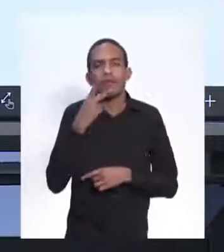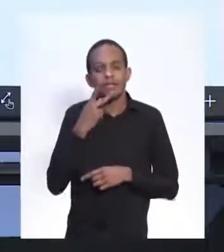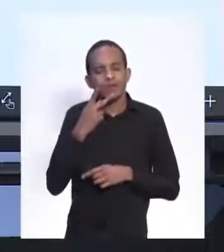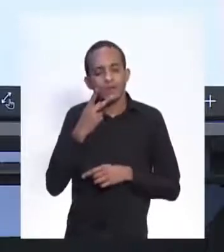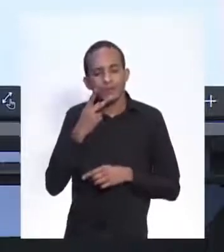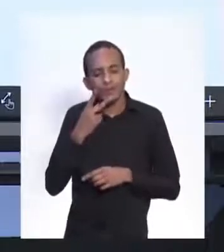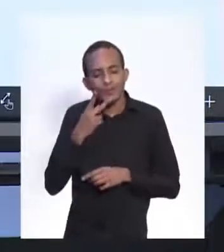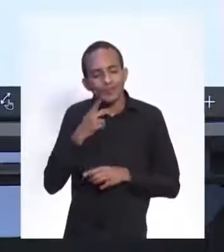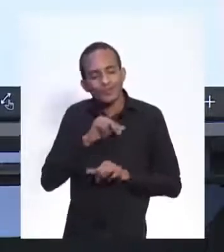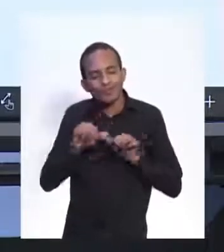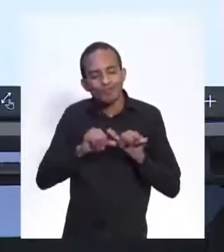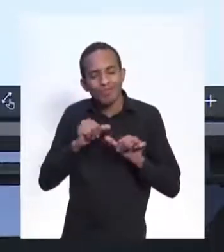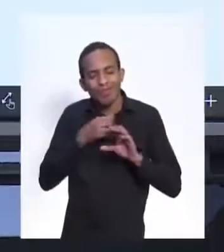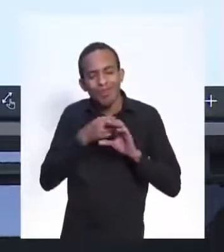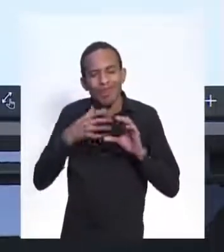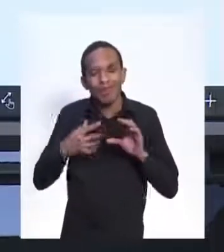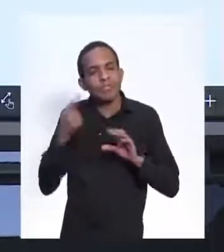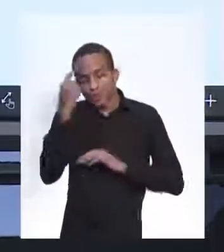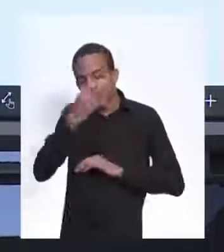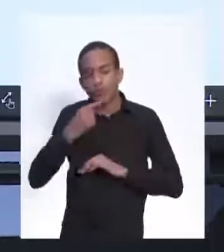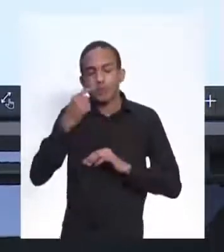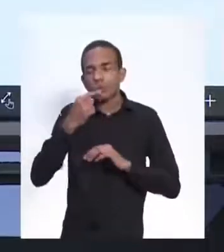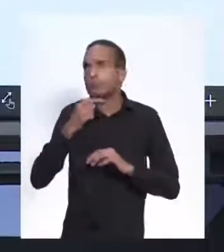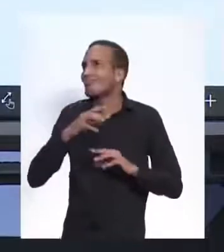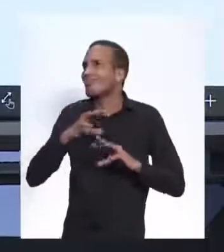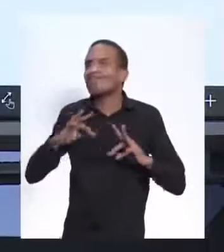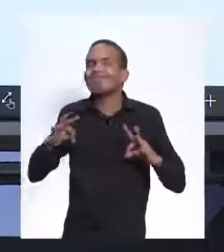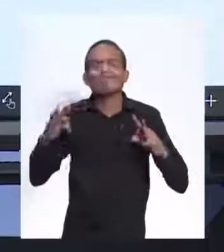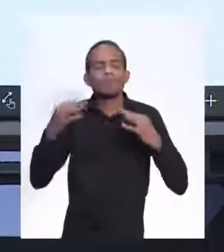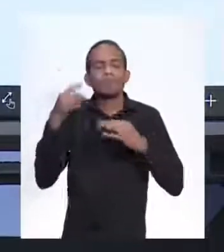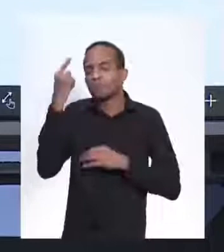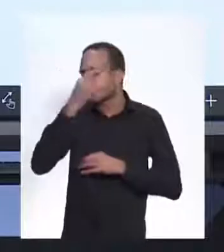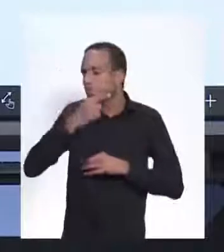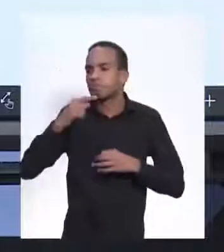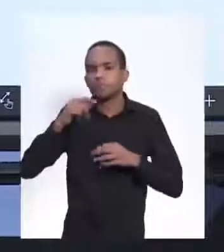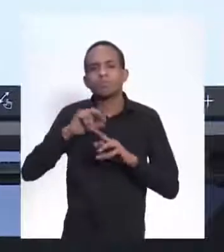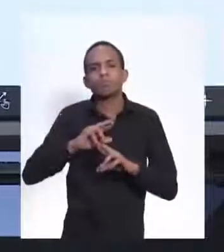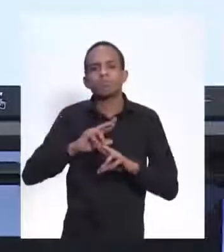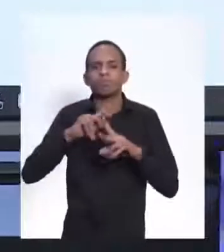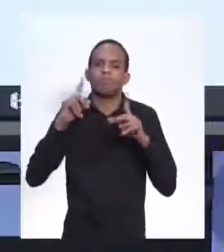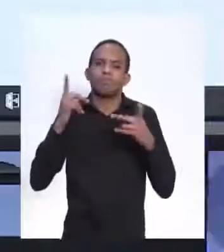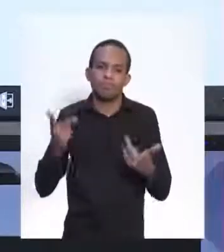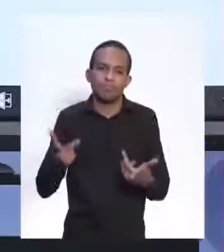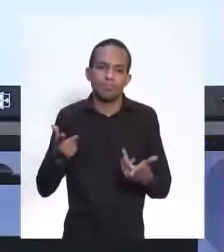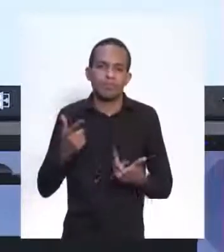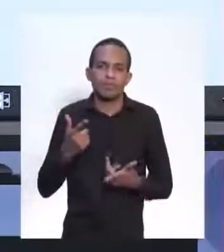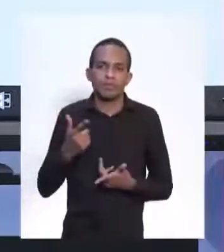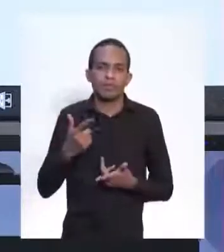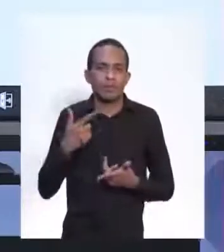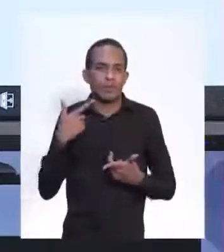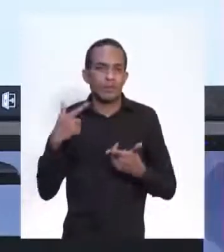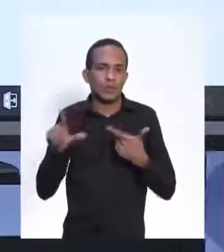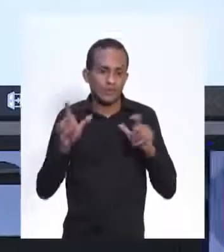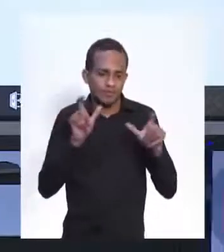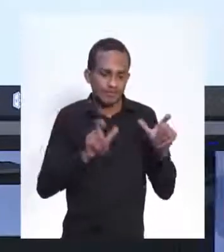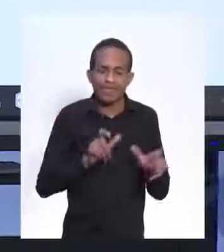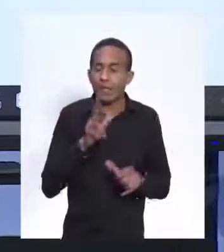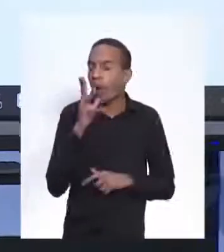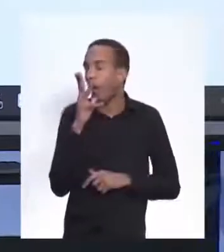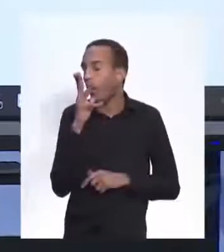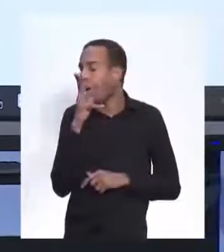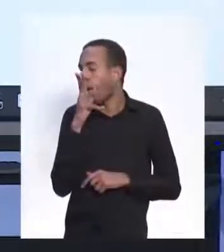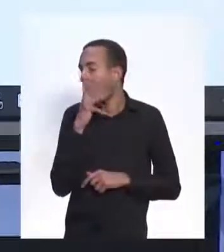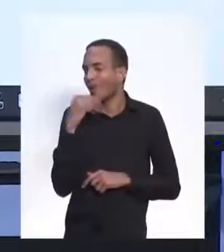mudança de caracterização do rosto da pessoa, muda completamente, né? Estavam se transformando em outros seres. E demora